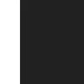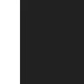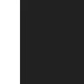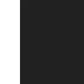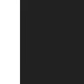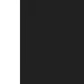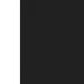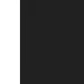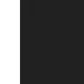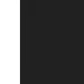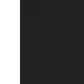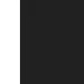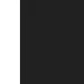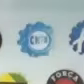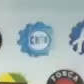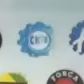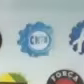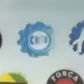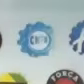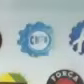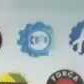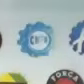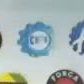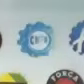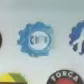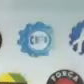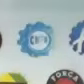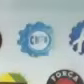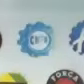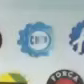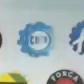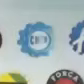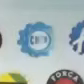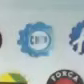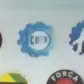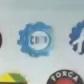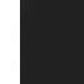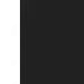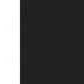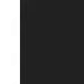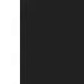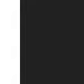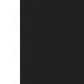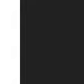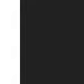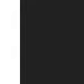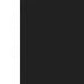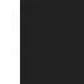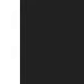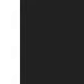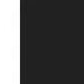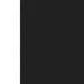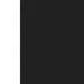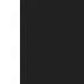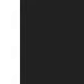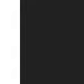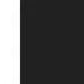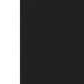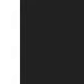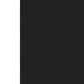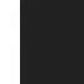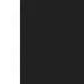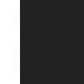de quase 40 dias de 2011 na Volkswagen, entre outras greves, entre as outras mobilizações históricas. Mas